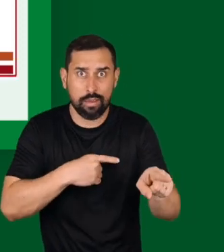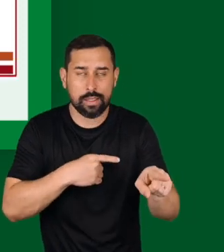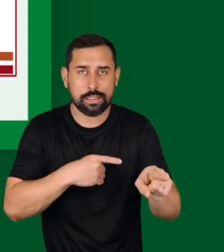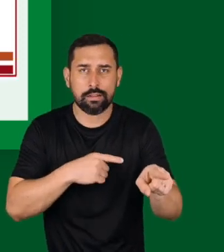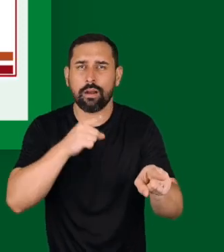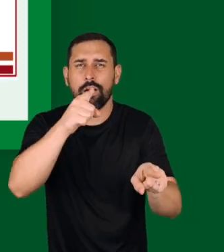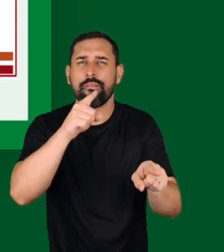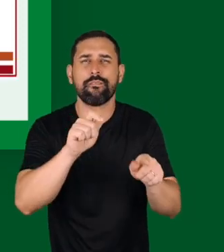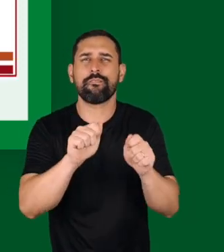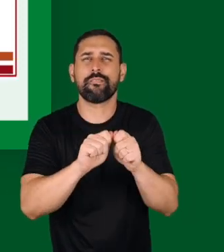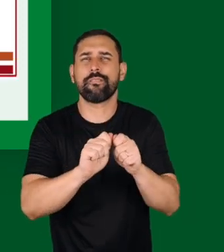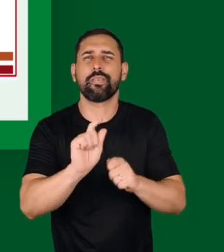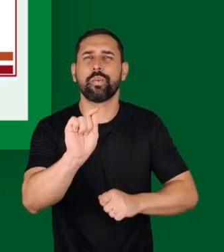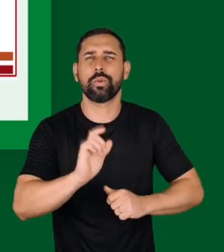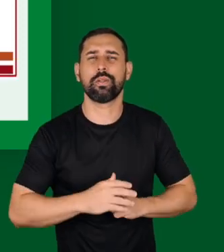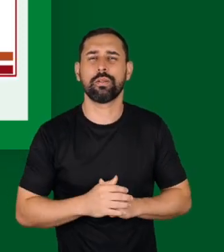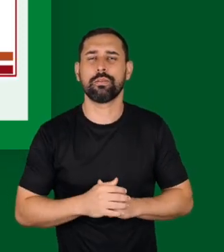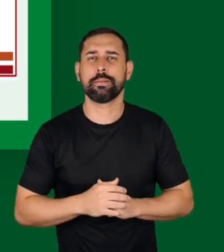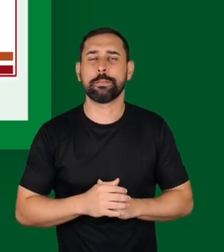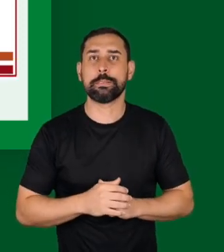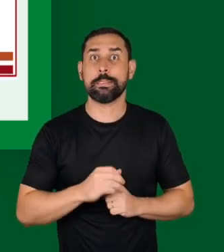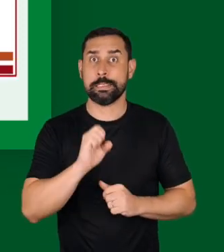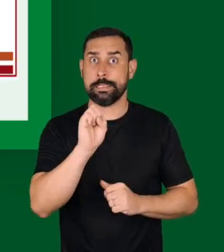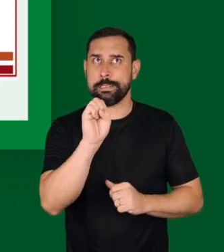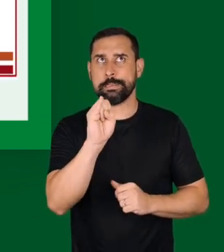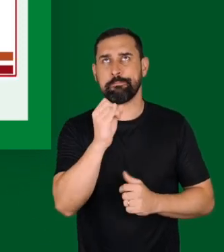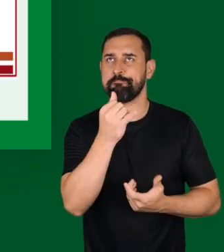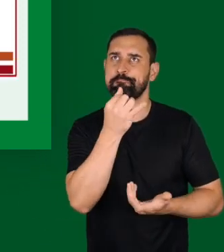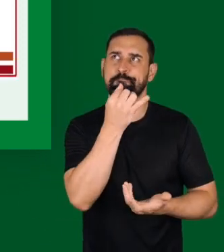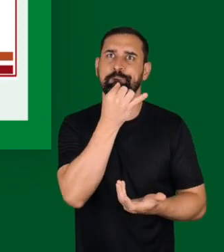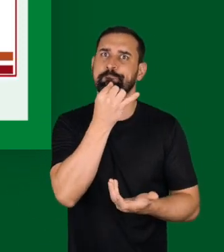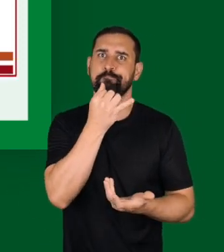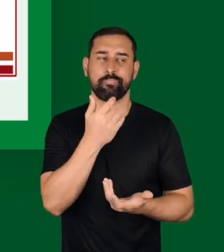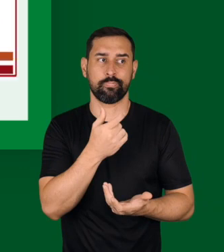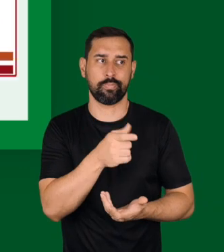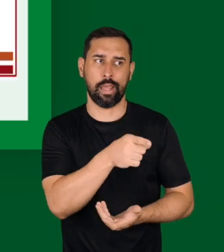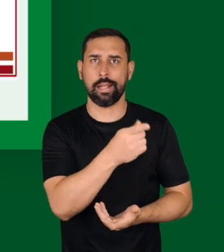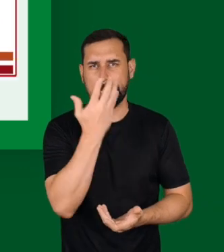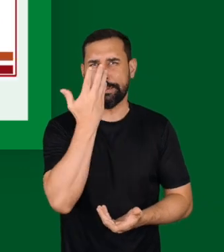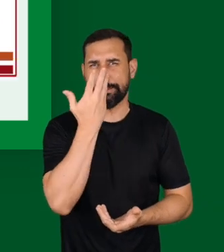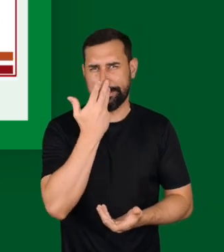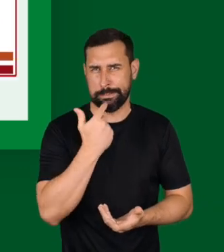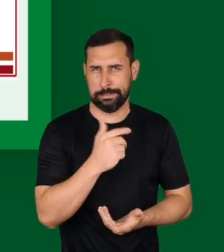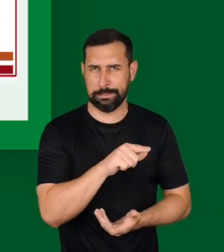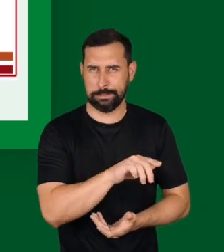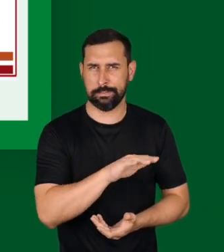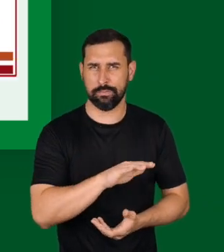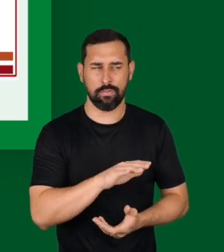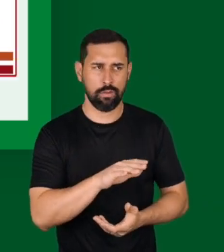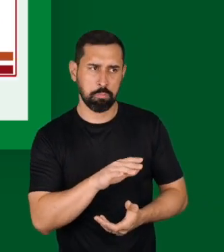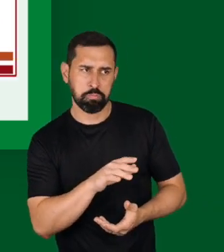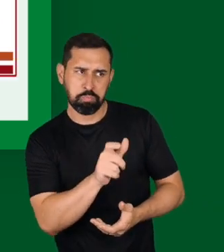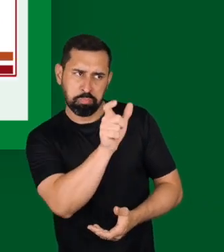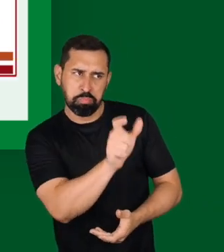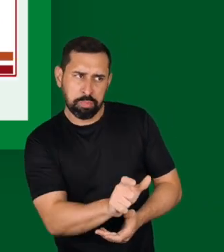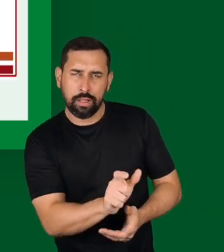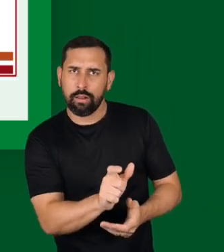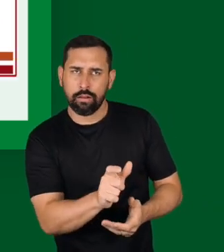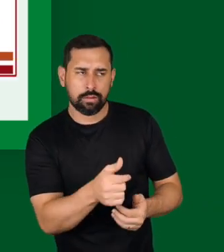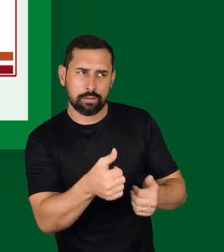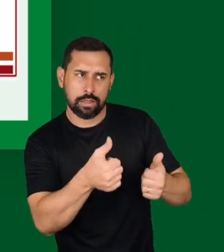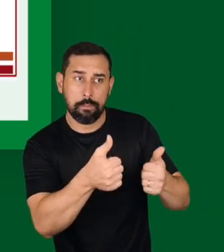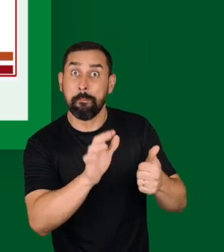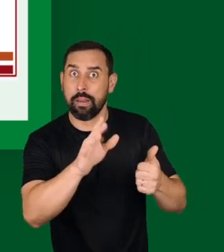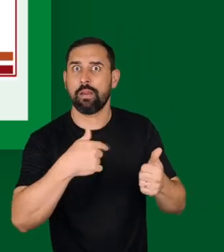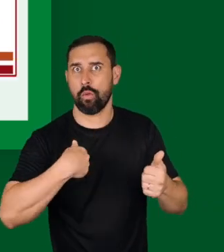tiver numa situação que, ou seja, se for fácil de conseguir, por exemplo, eu estou com uma criança mesmo instável,